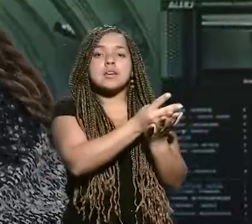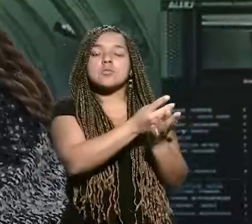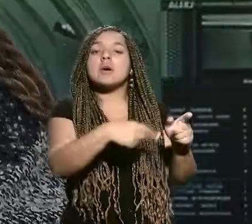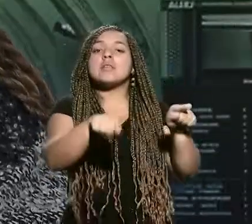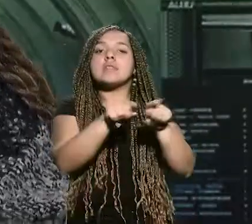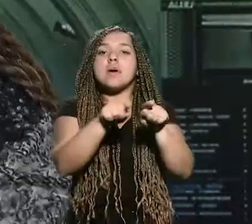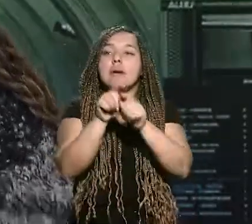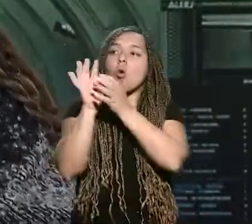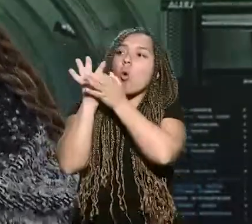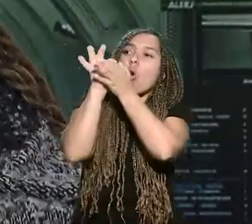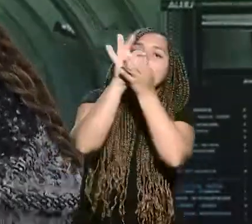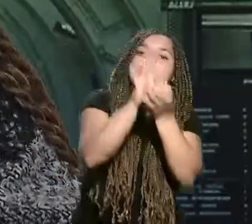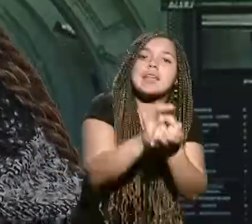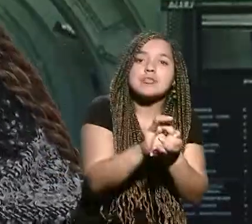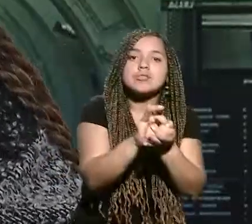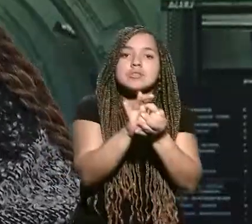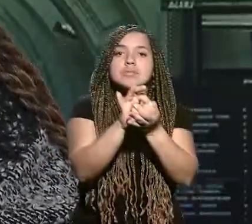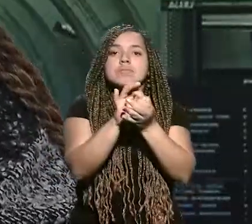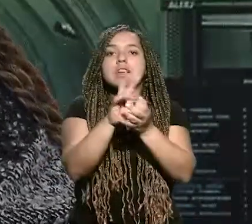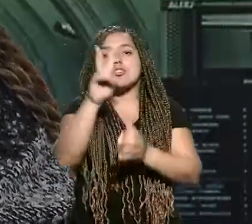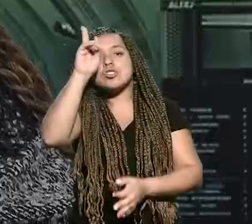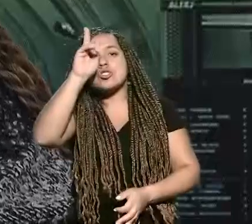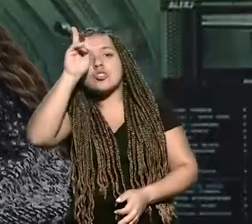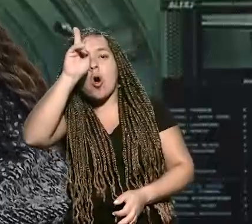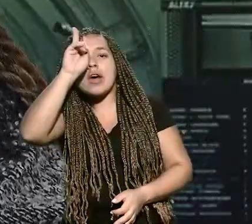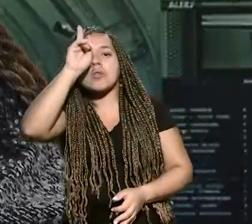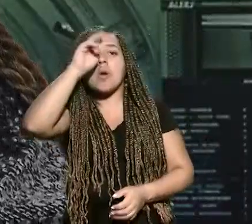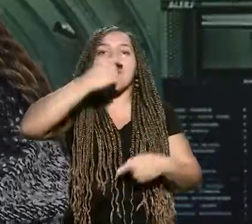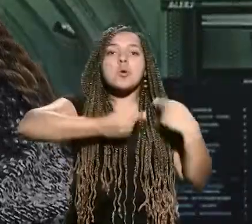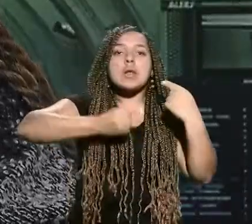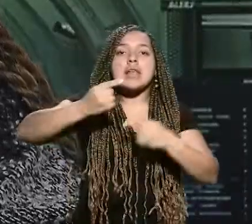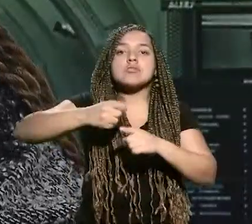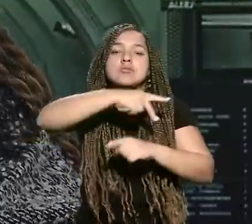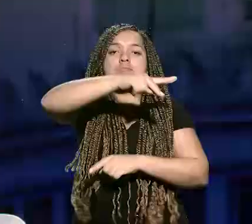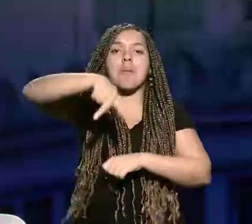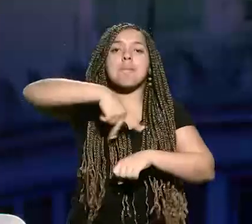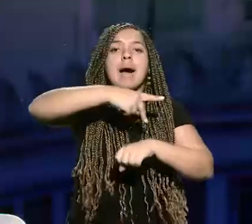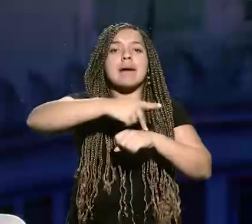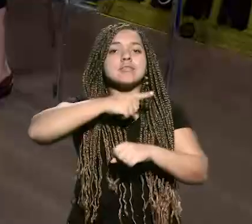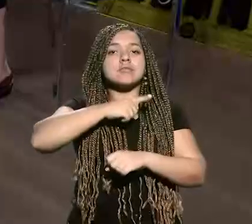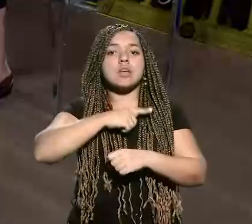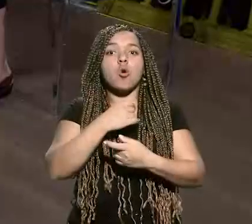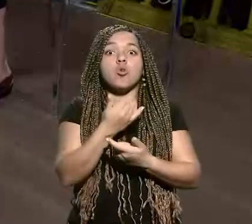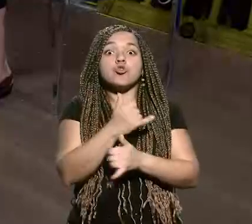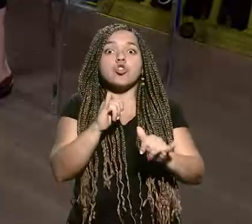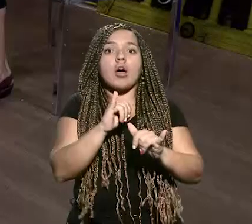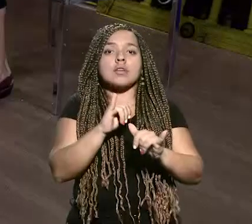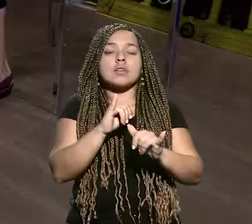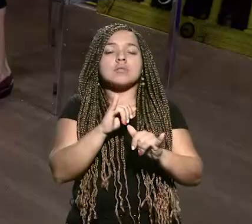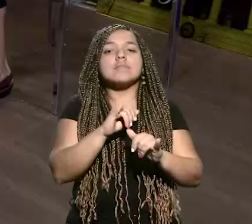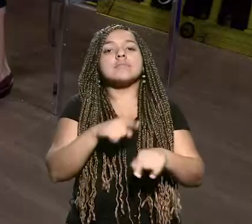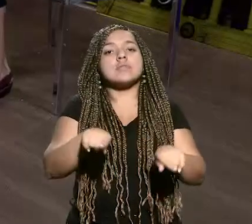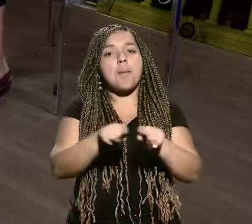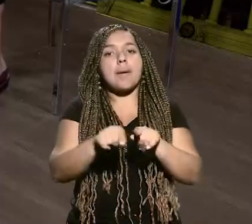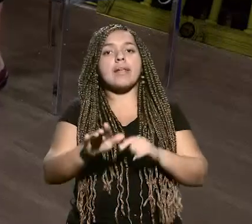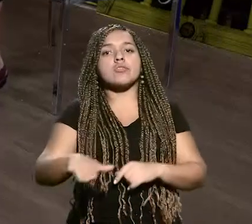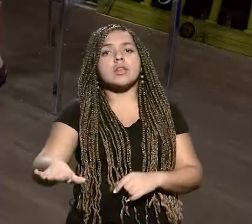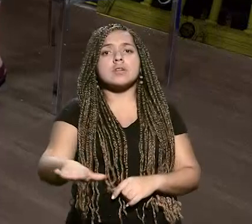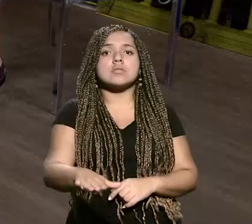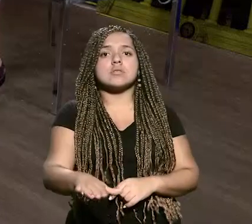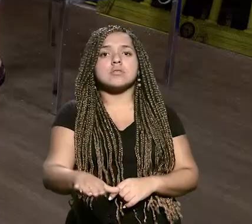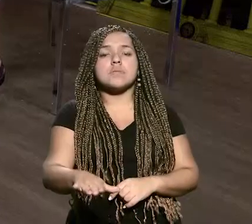aumento do desalento, né? O desemprego aumentando, a precarização da vida, da existência dessas pessoas,